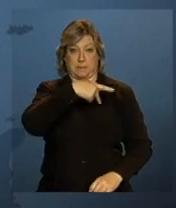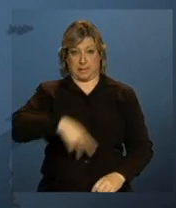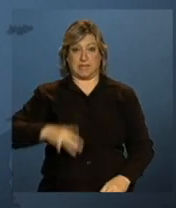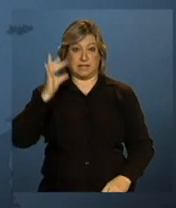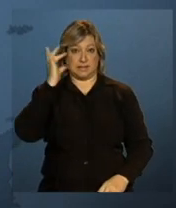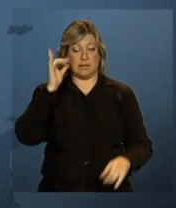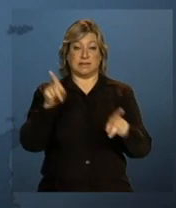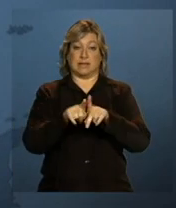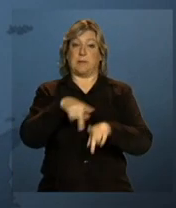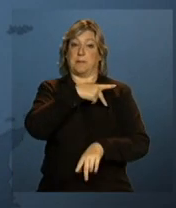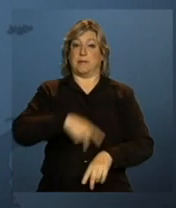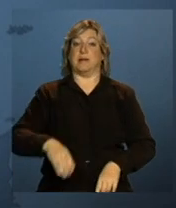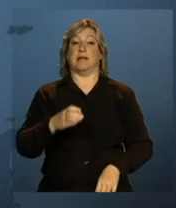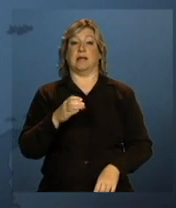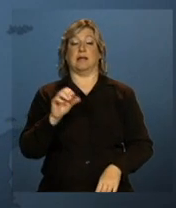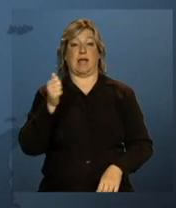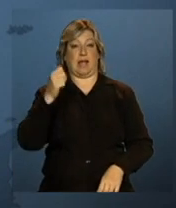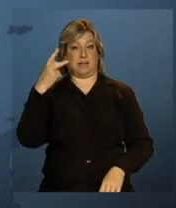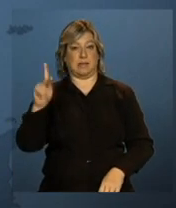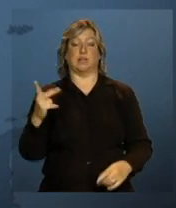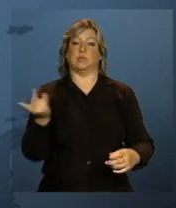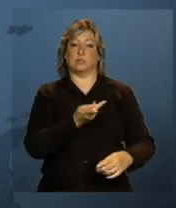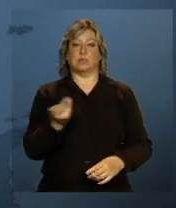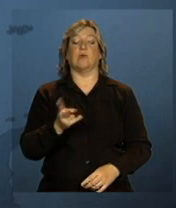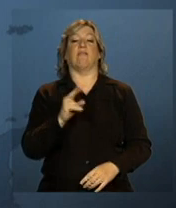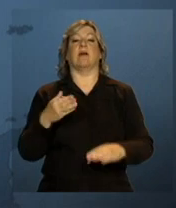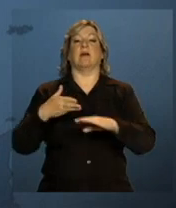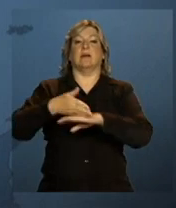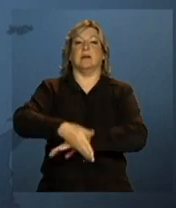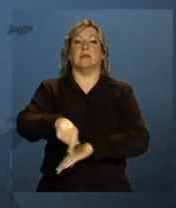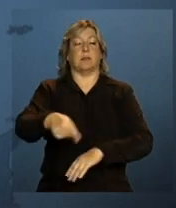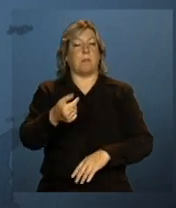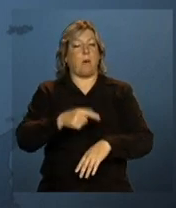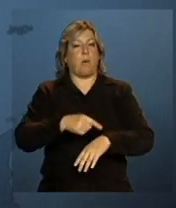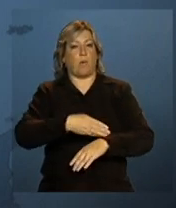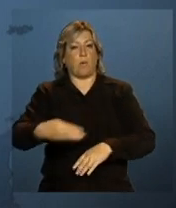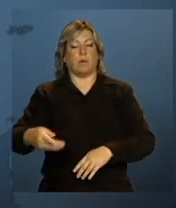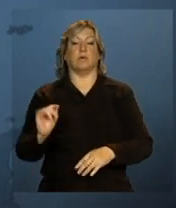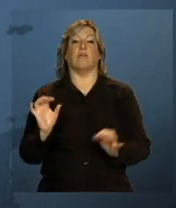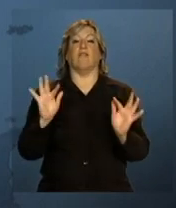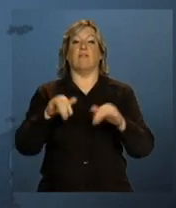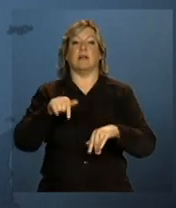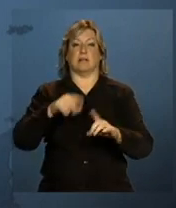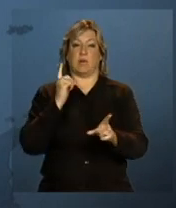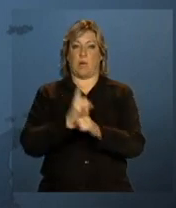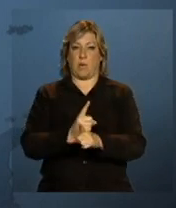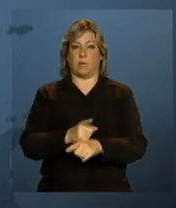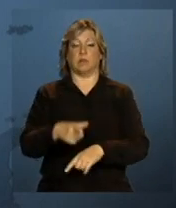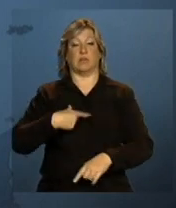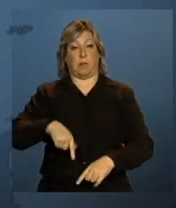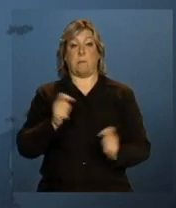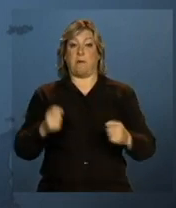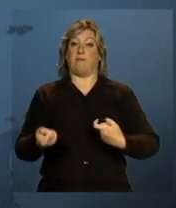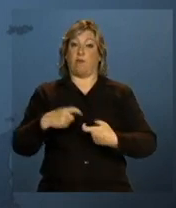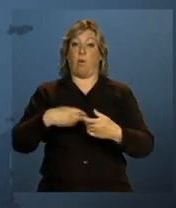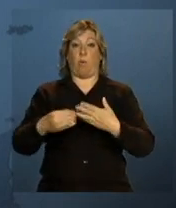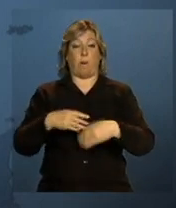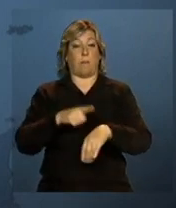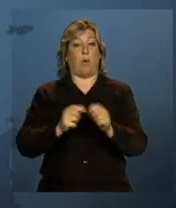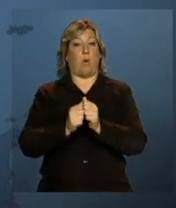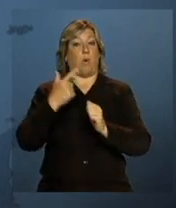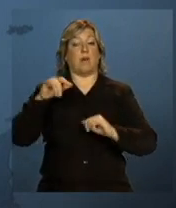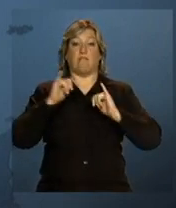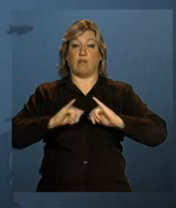Dilma e a presidenta da Argentina, Cristina Kirchner, vão participar daqui a pouco do encerramento do encontro. E nós podemos voltar a qualquer